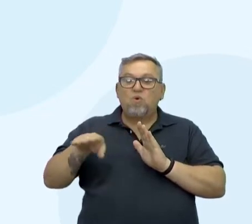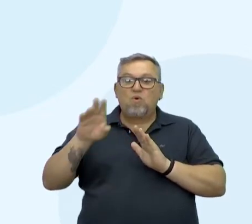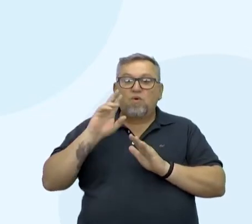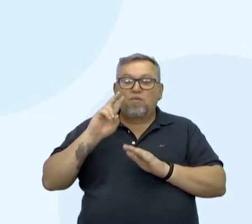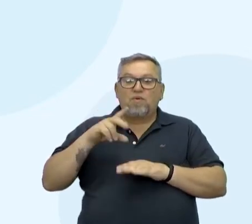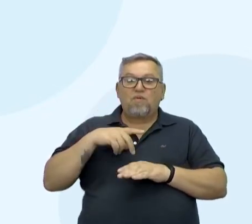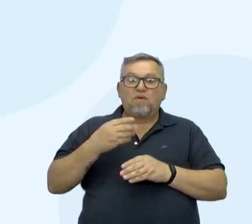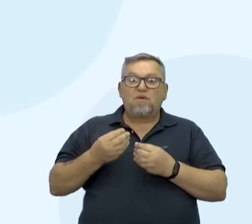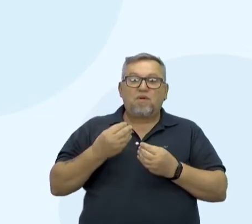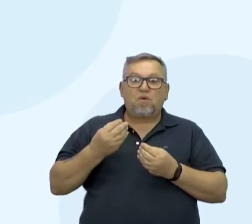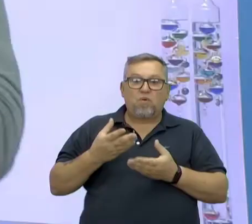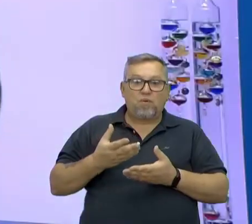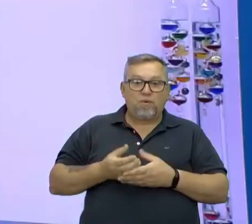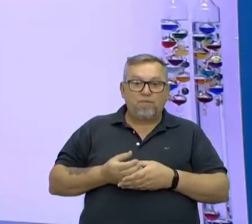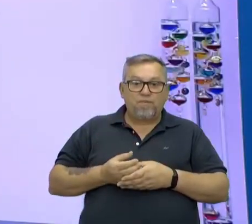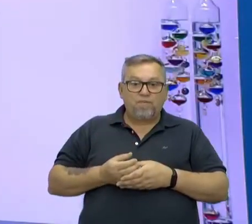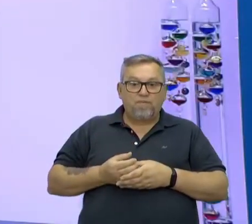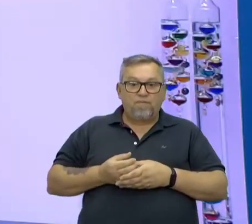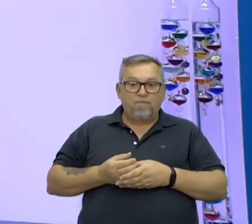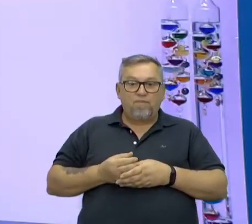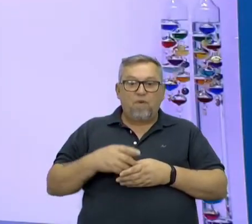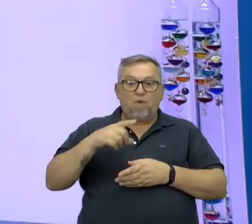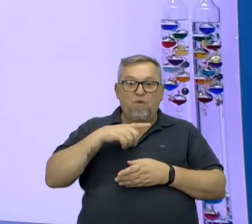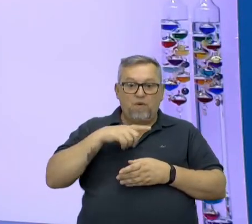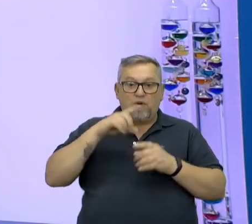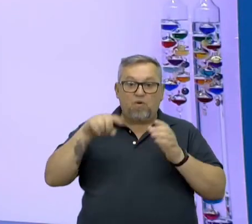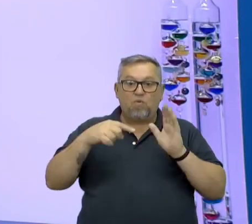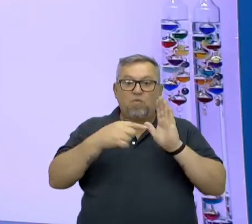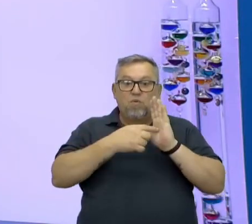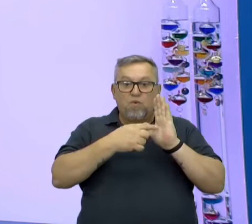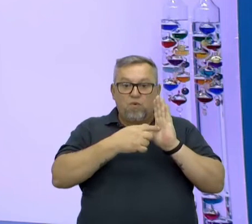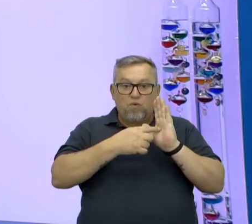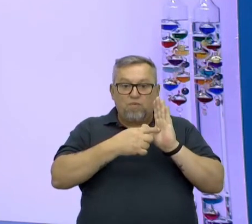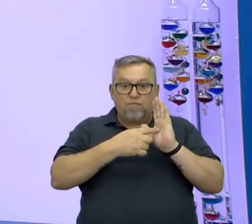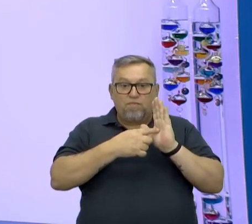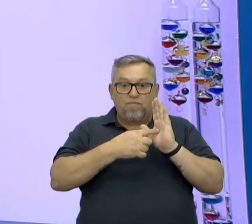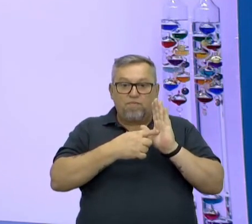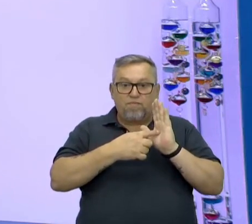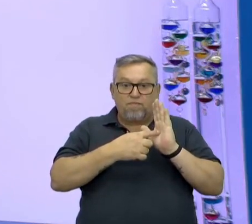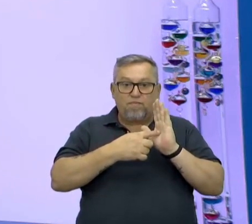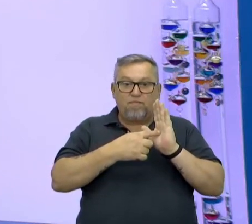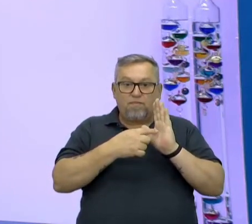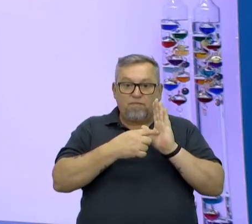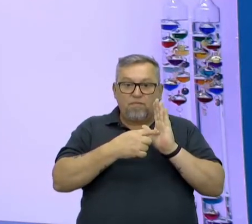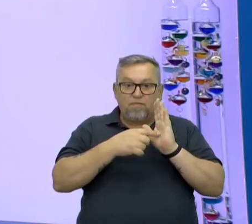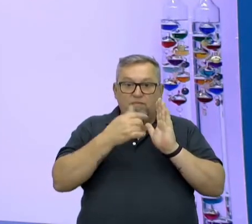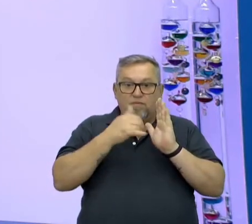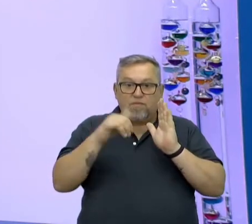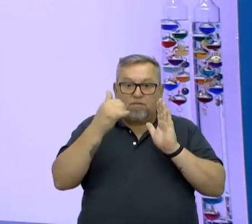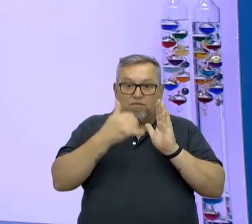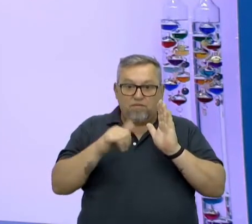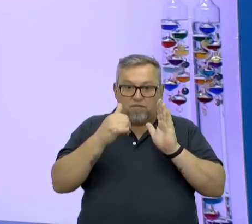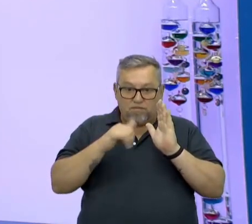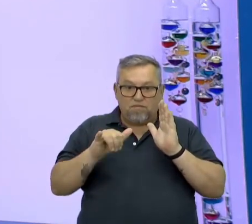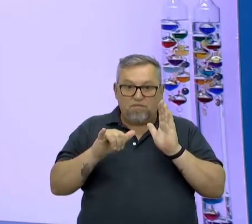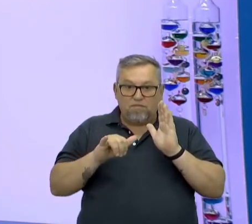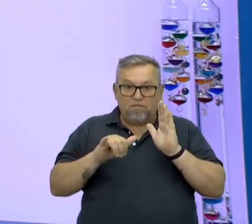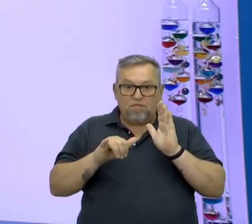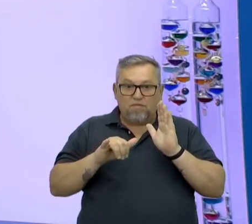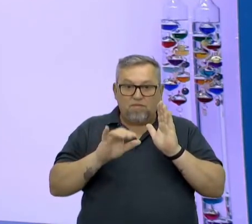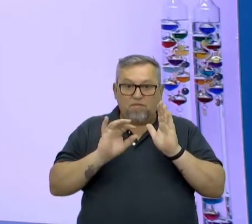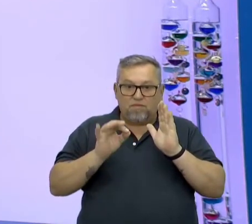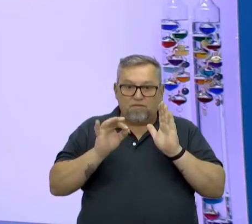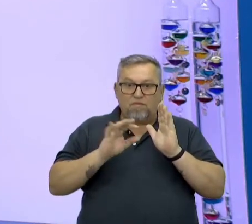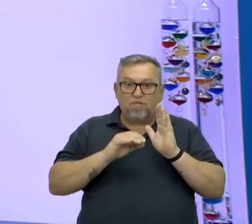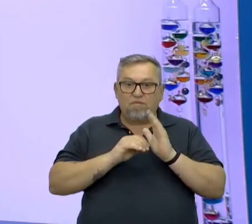pessoal, imagina assim. Ó, se tem aqui um ponto, um ponto que está emitindo energia. Tá acelerado, está